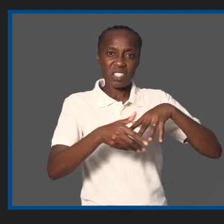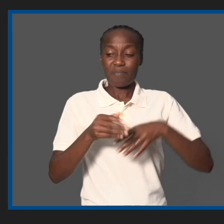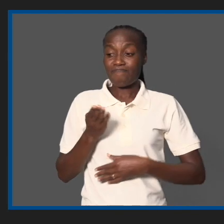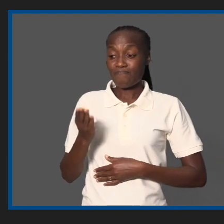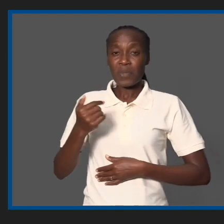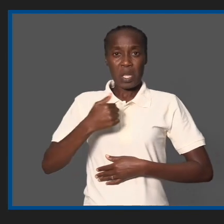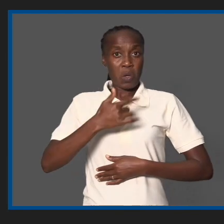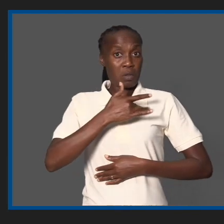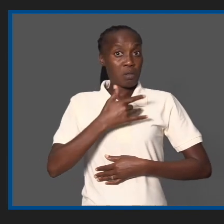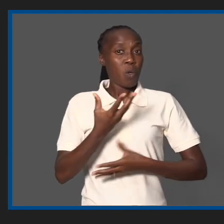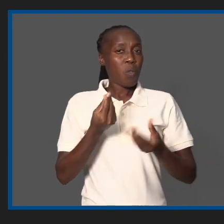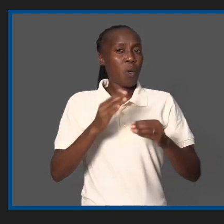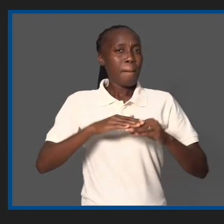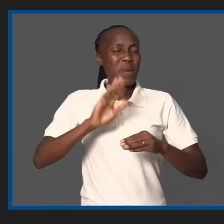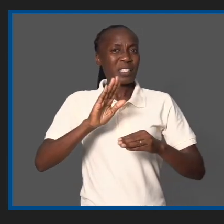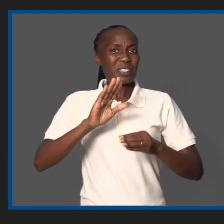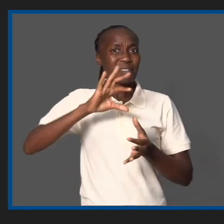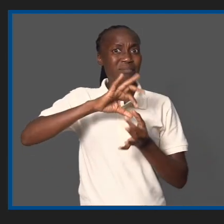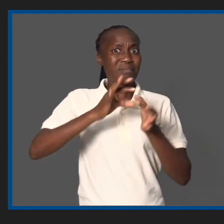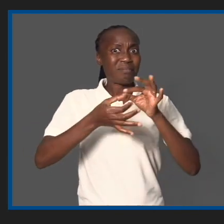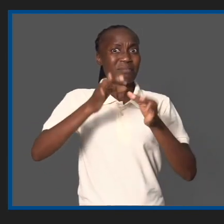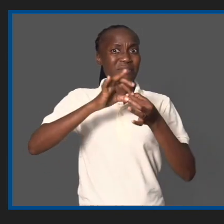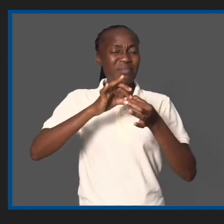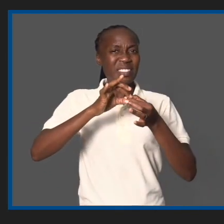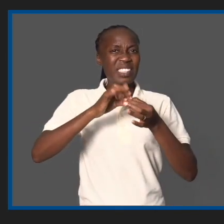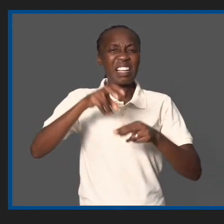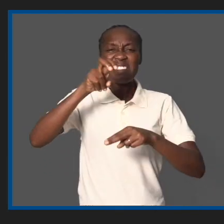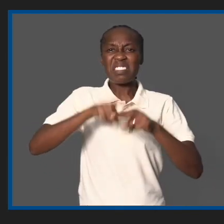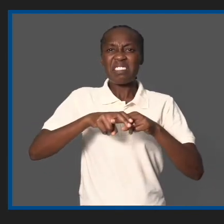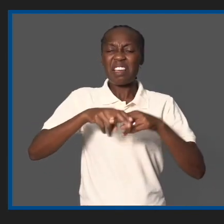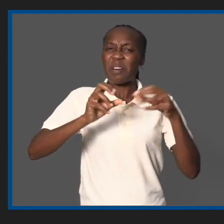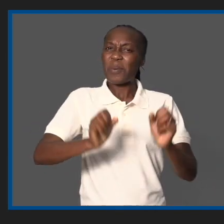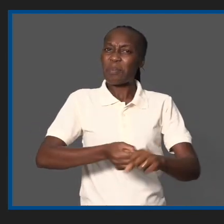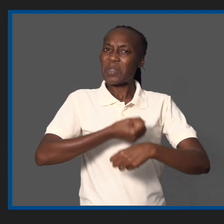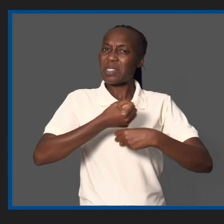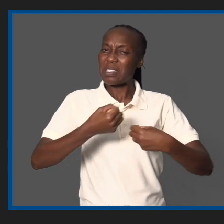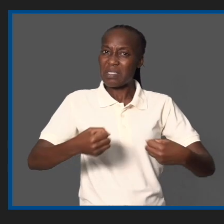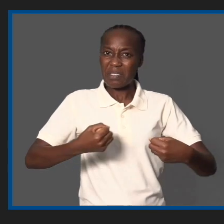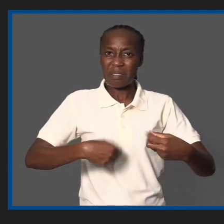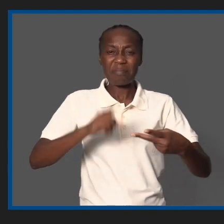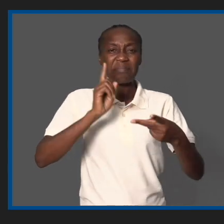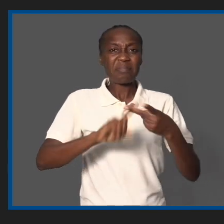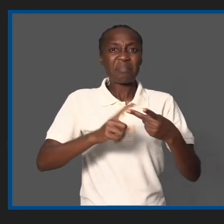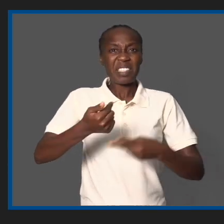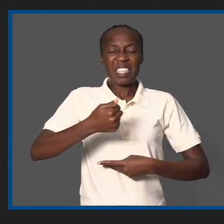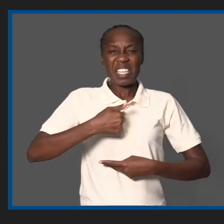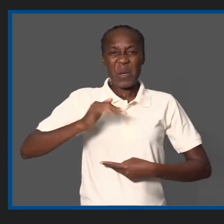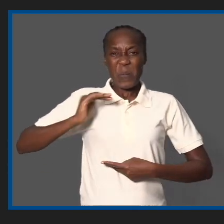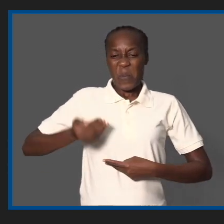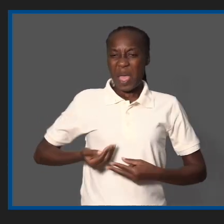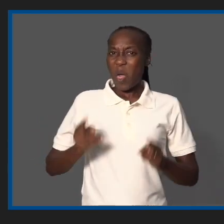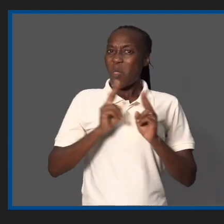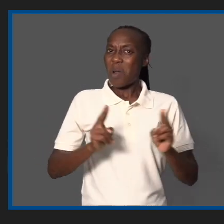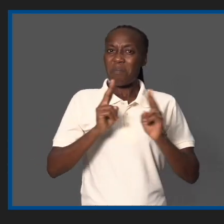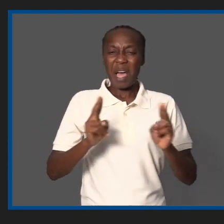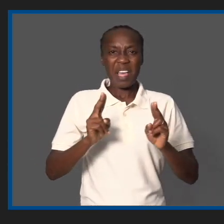Eu sentia muita dor no abdômen. Já não podia sentar. Já não podia ser uma